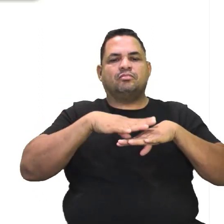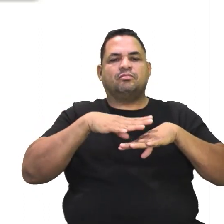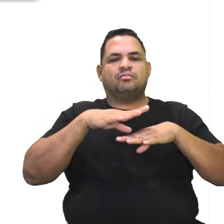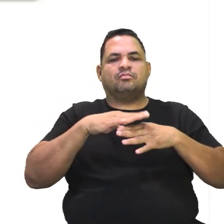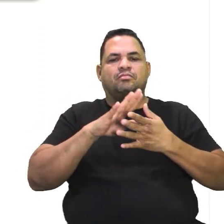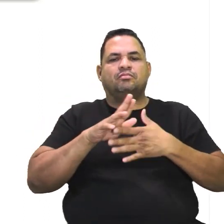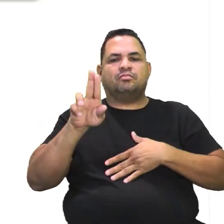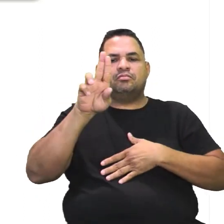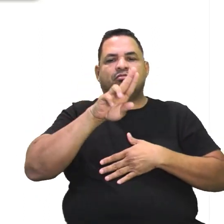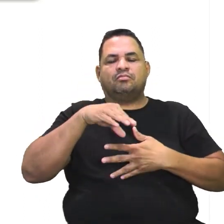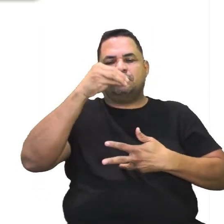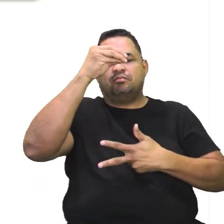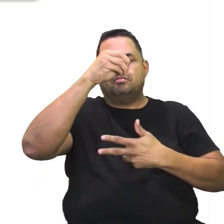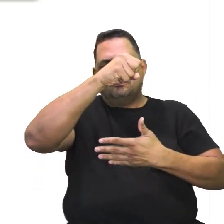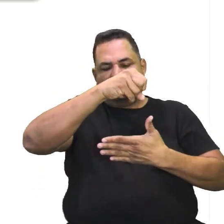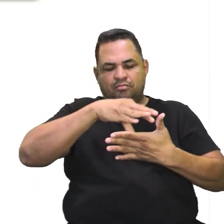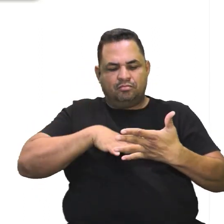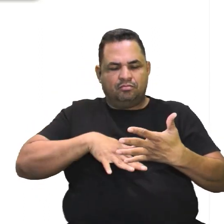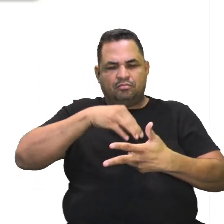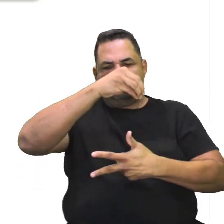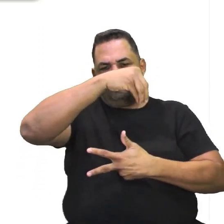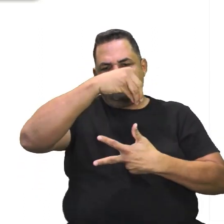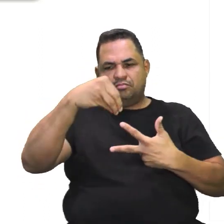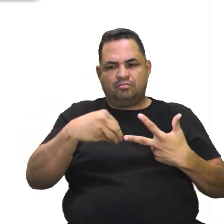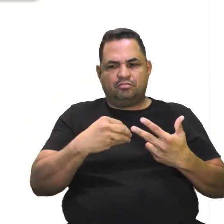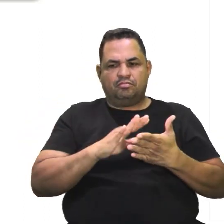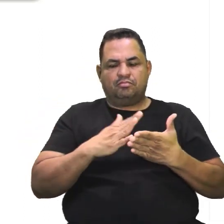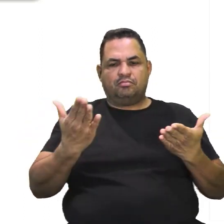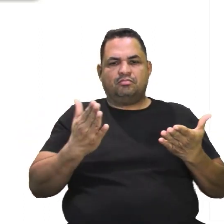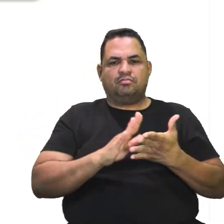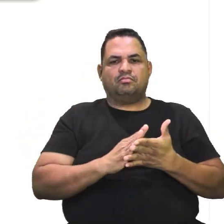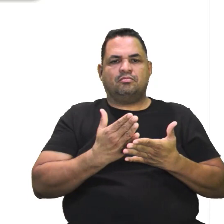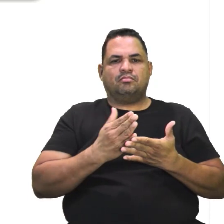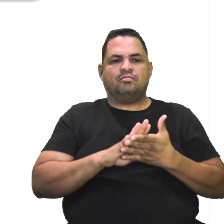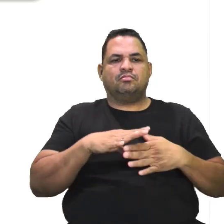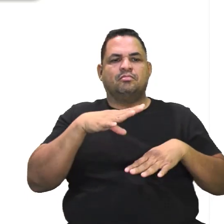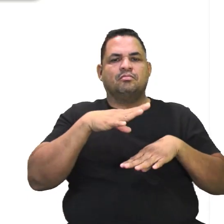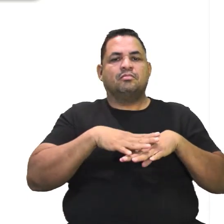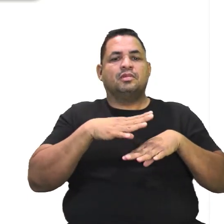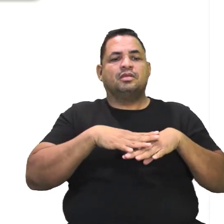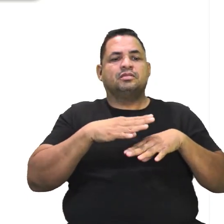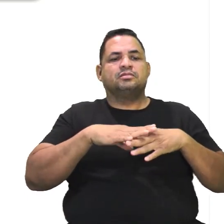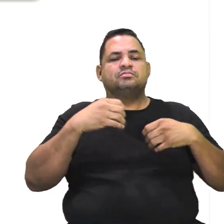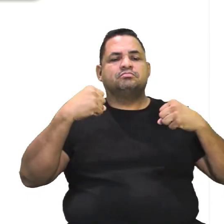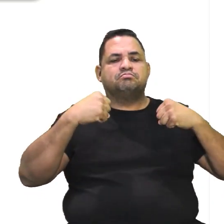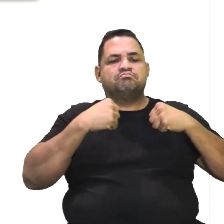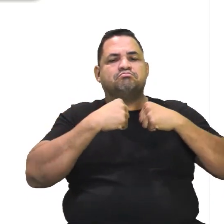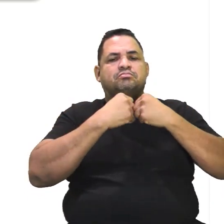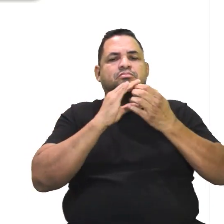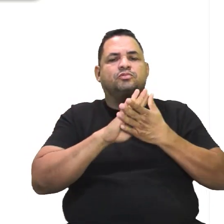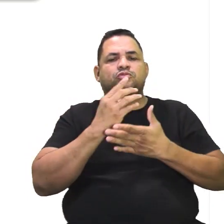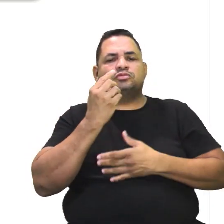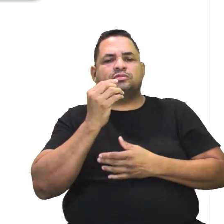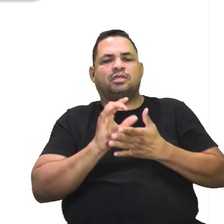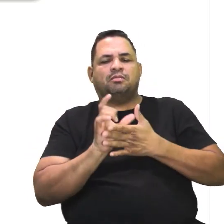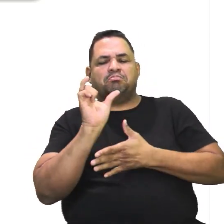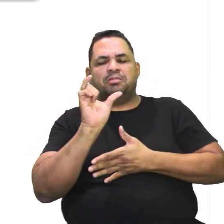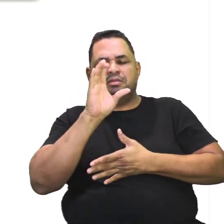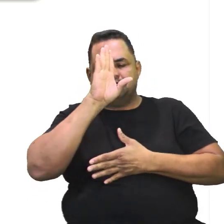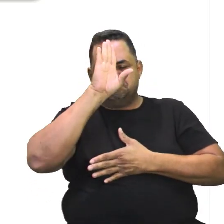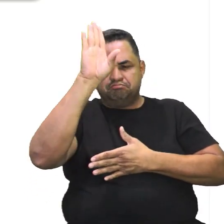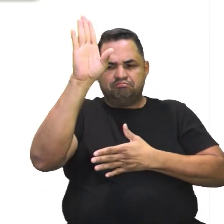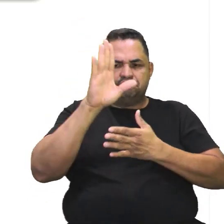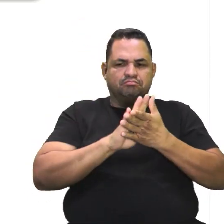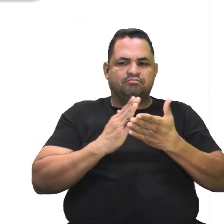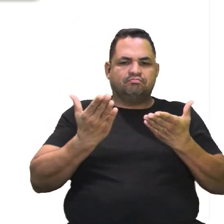Conteúdos matemáticos aplicados em questões do Enem. E aquela pegada dos matemáticos, de mostrar onde está a palavra-chave,